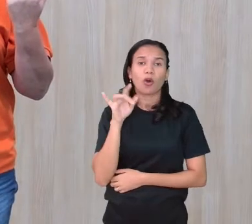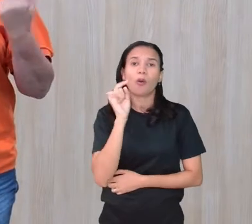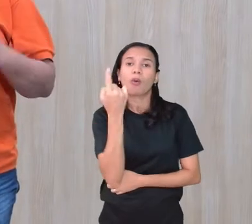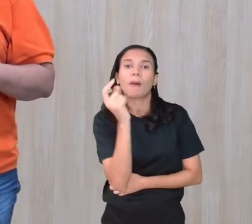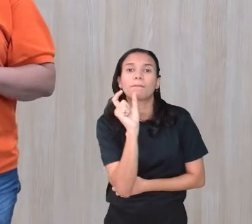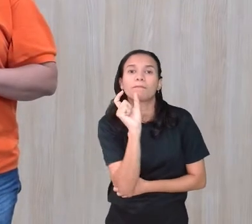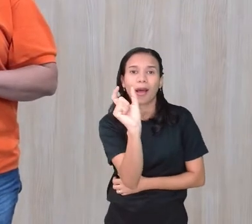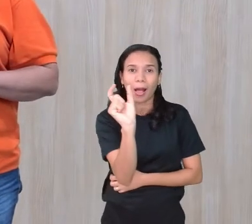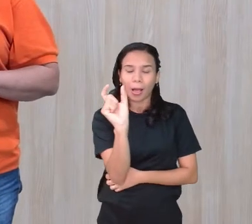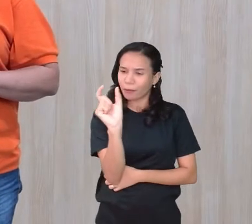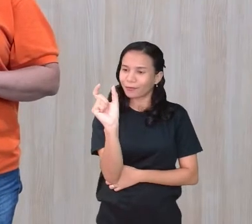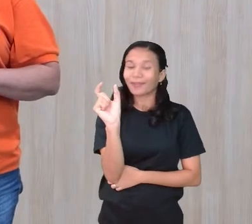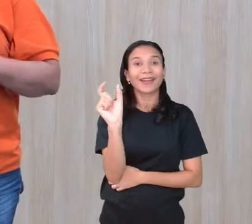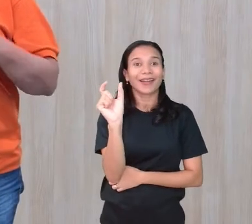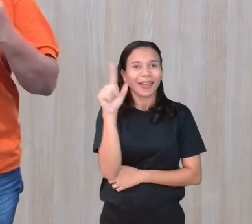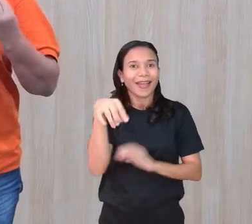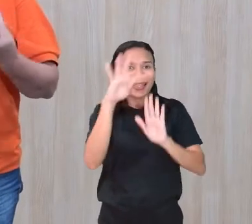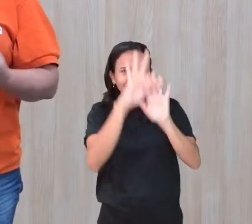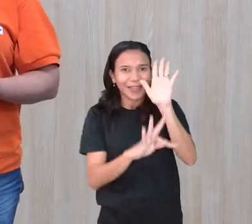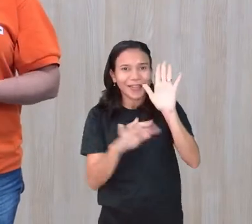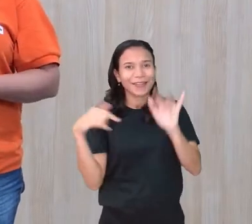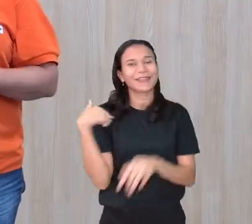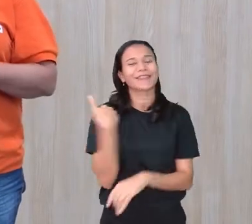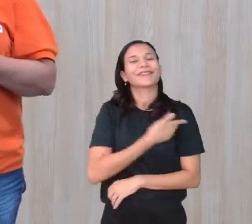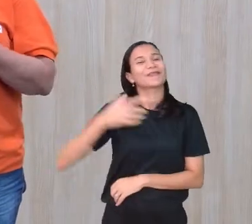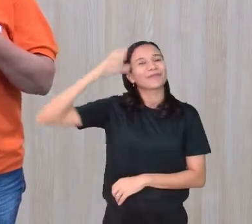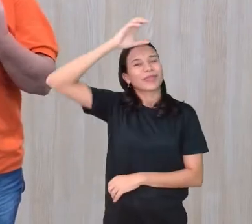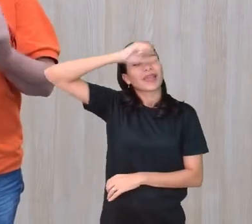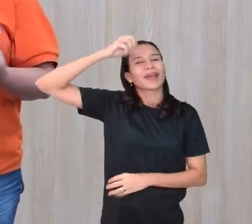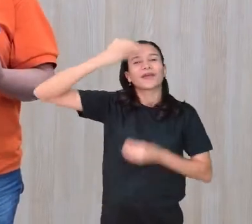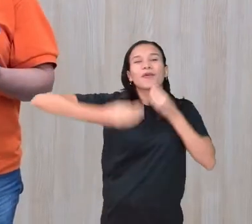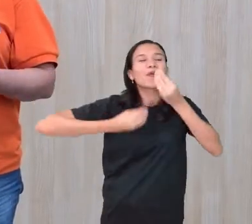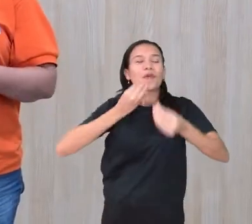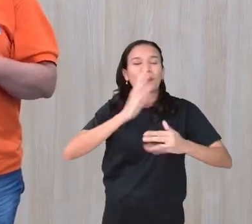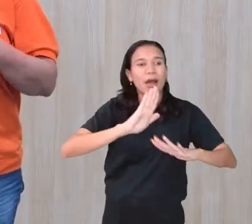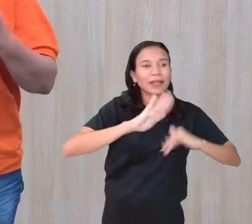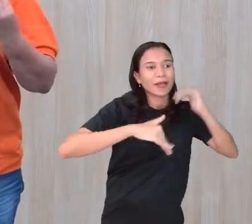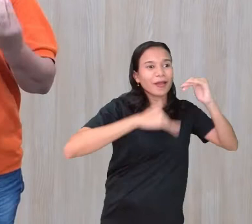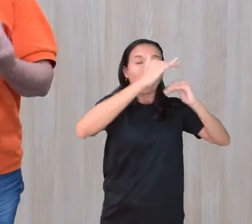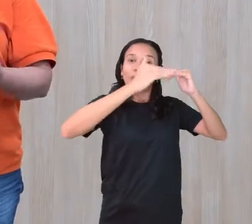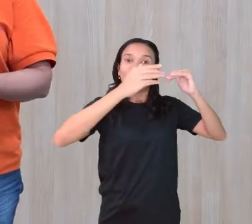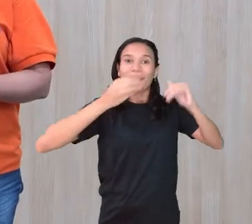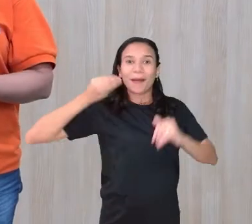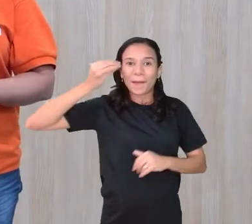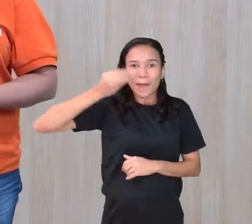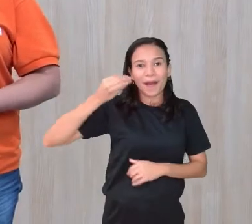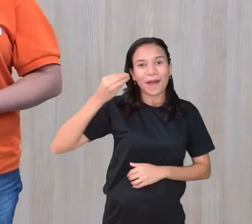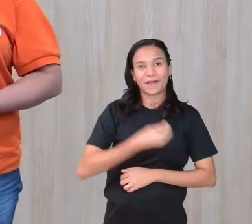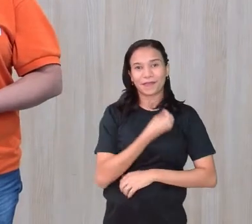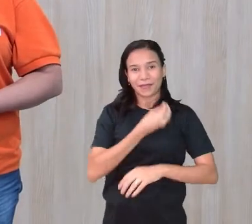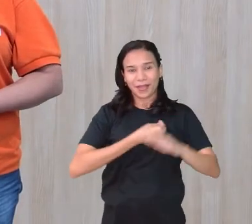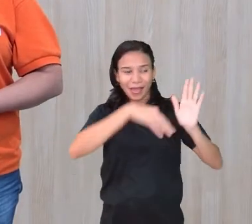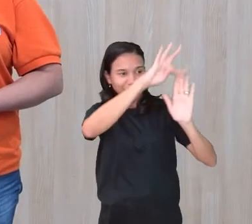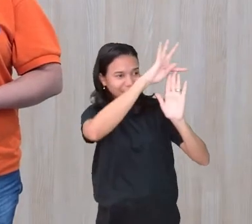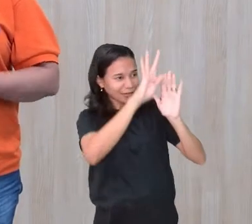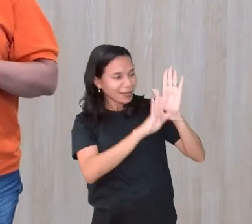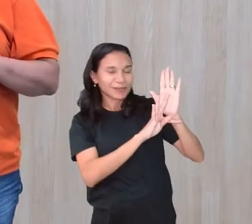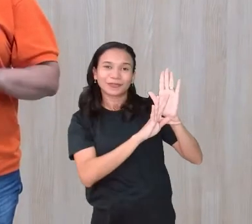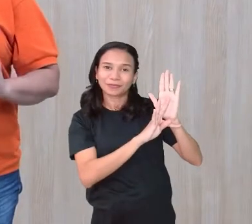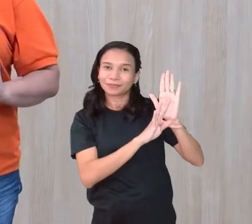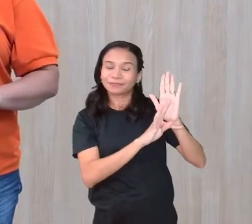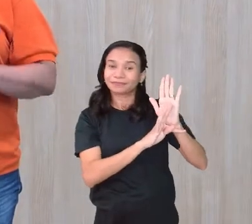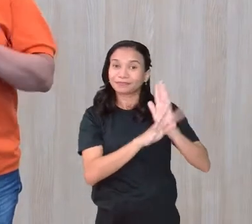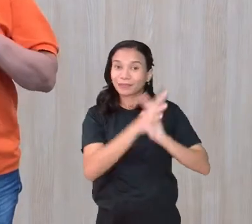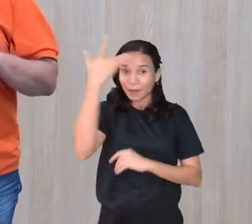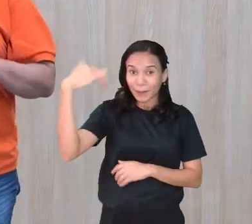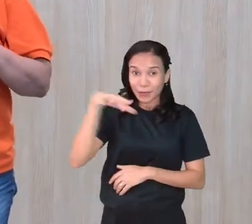palavra. E aí não é legal aprender a construir, a vivenciar o texto.